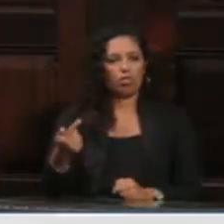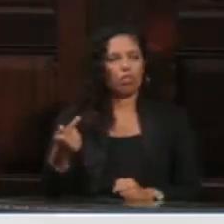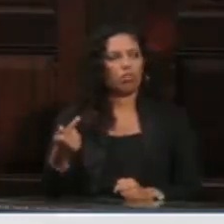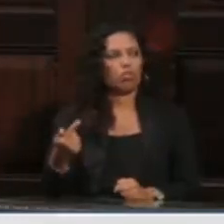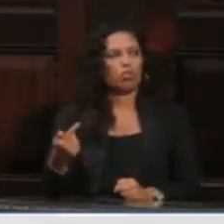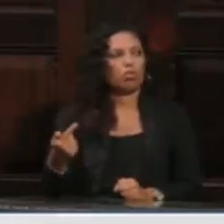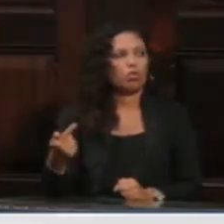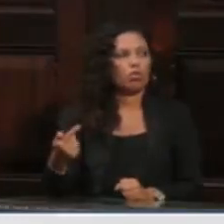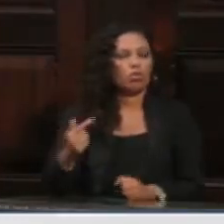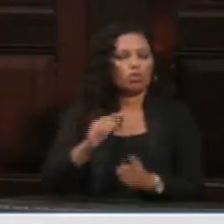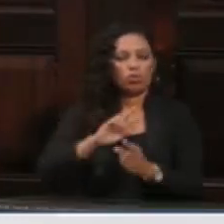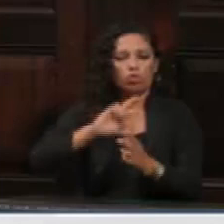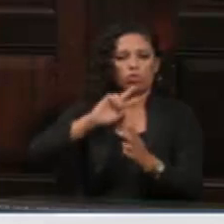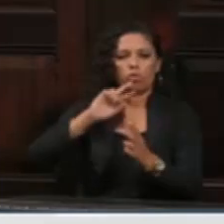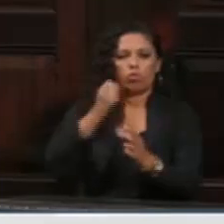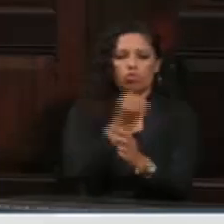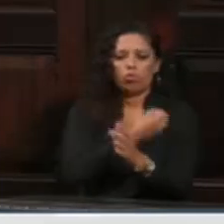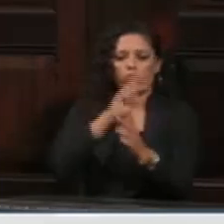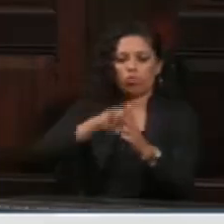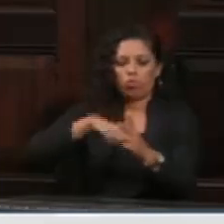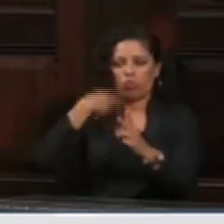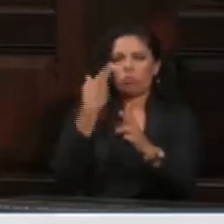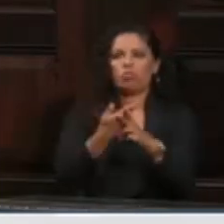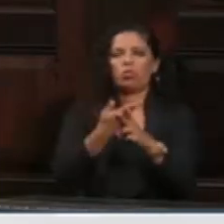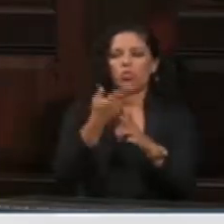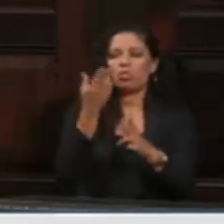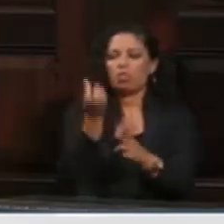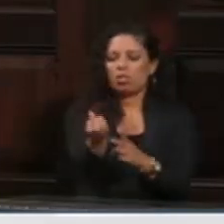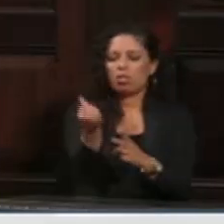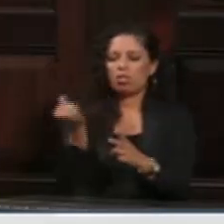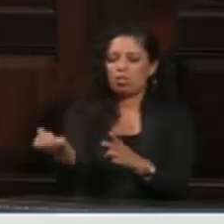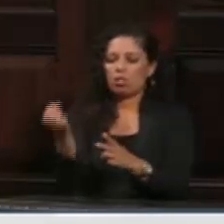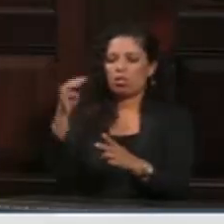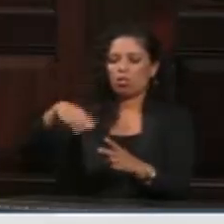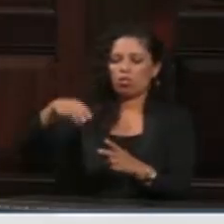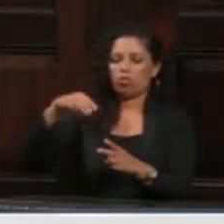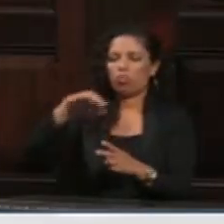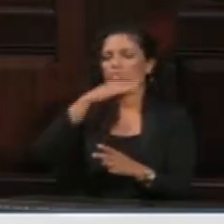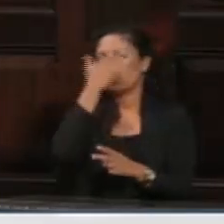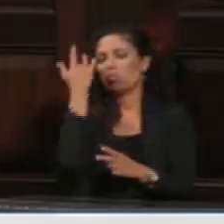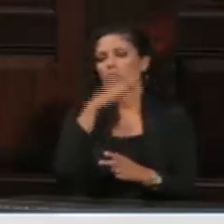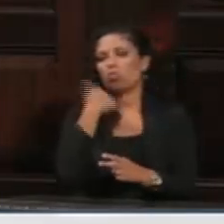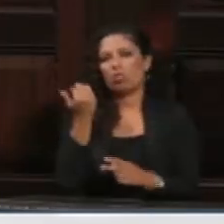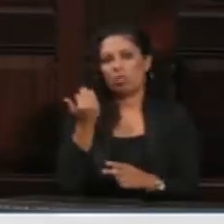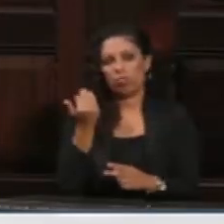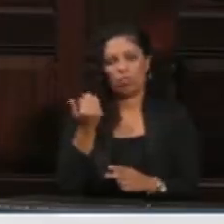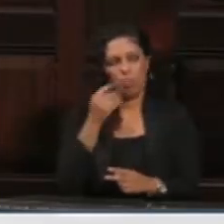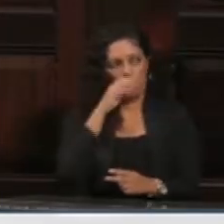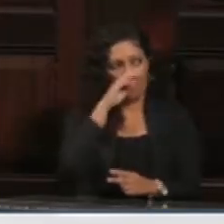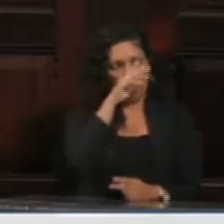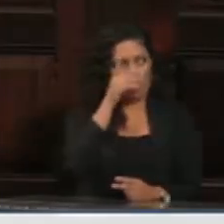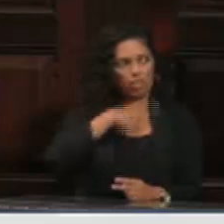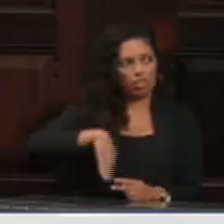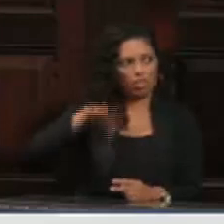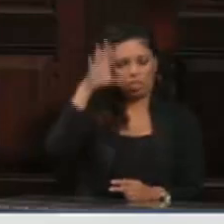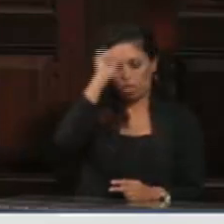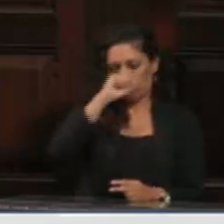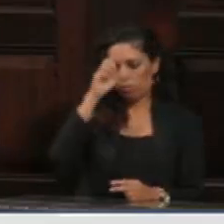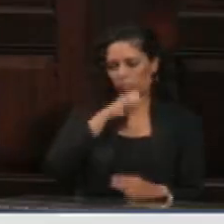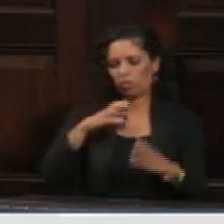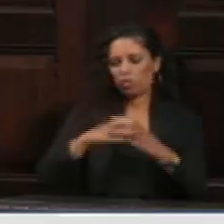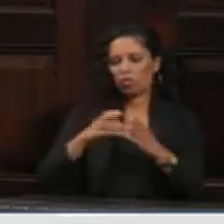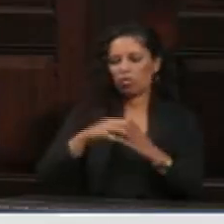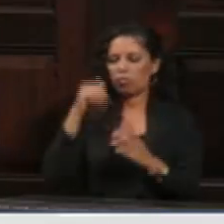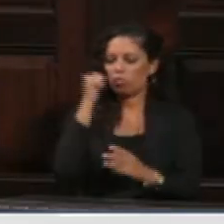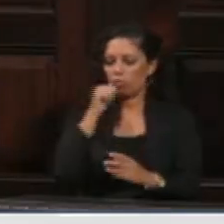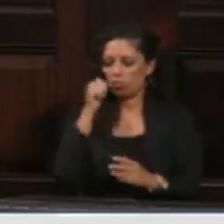esse número quase dobrou, foram 66 mortes. Nós atendemos, no âmbito da Comissão da Mulher, ali